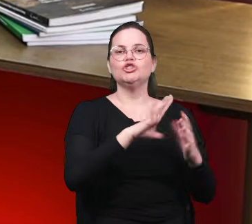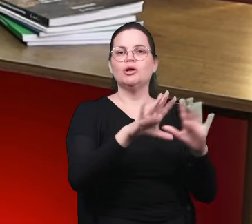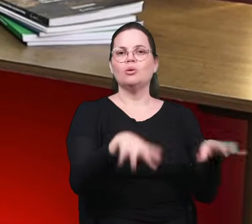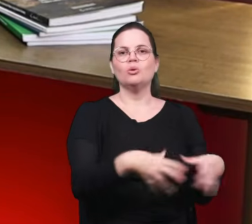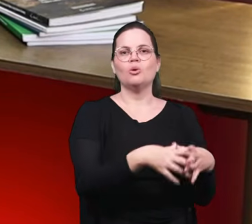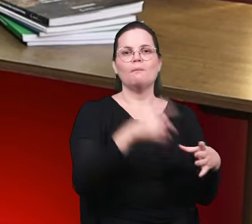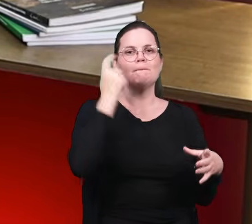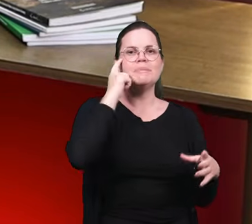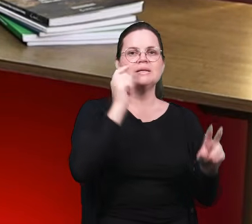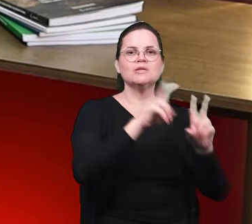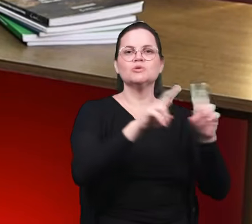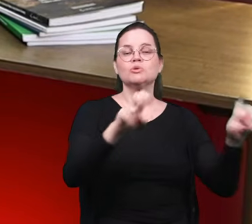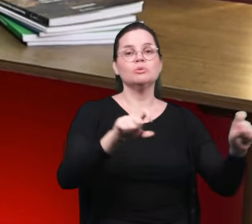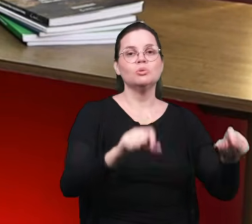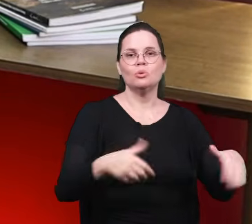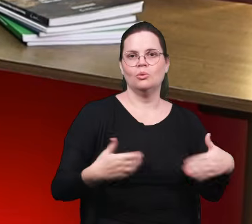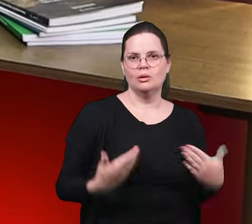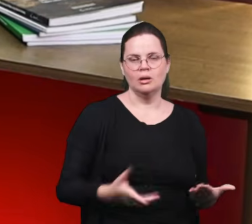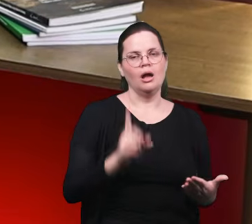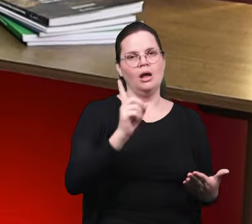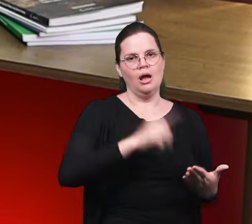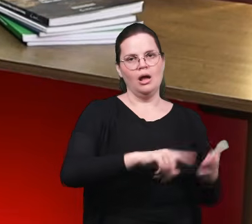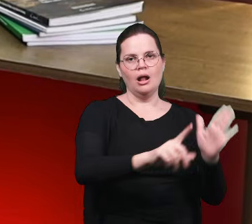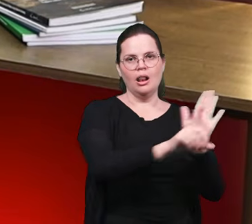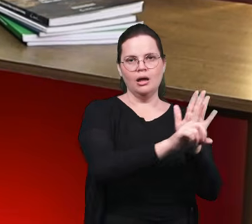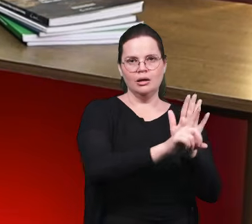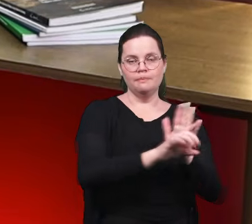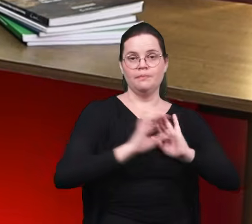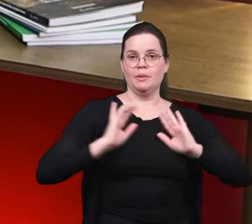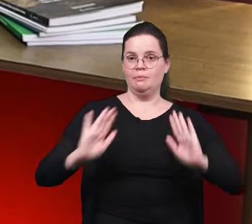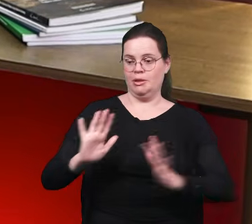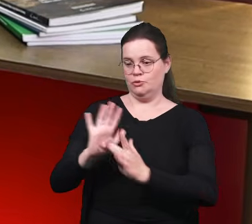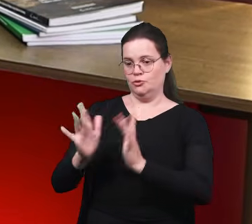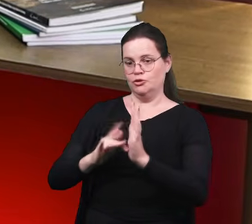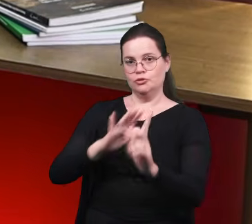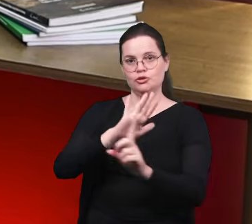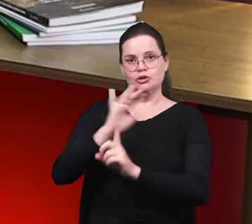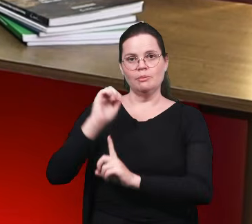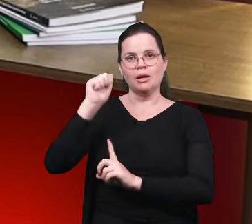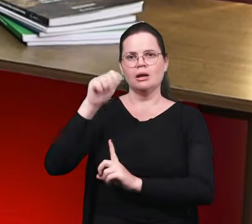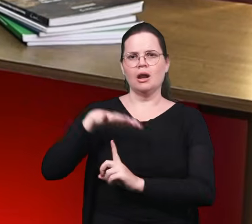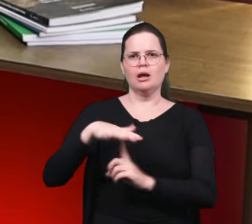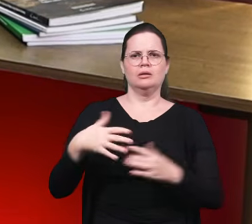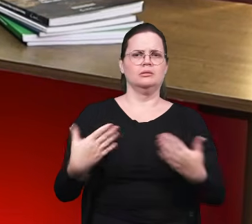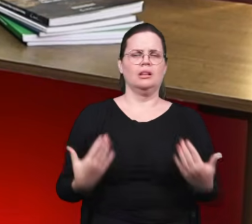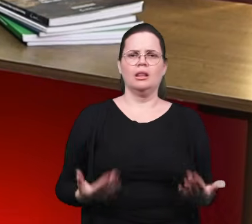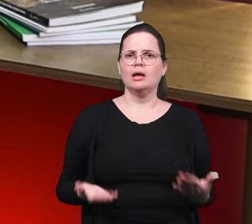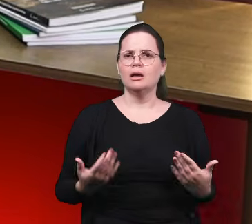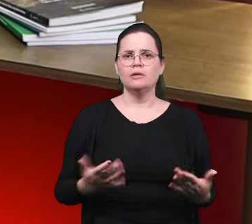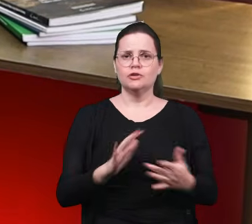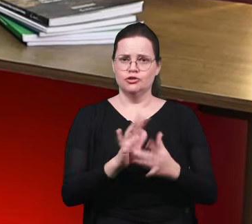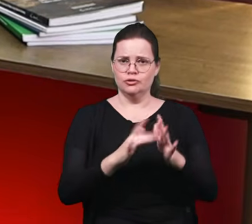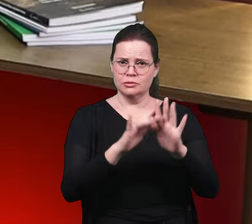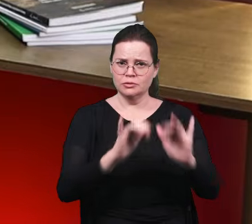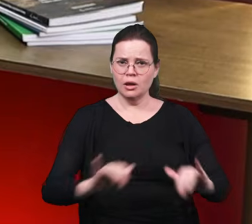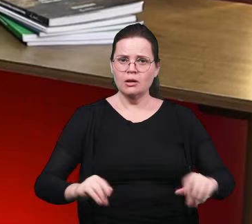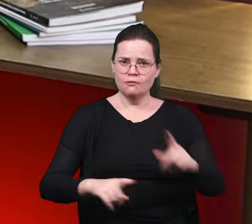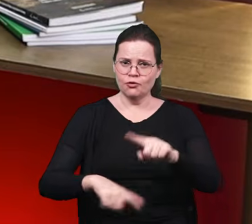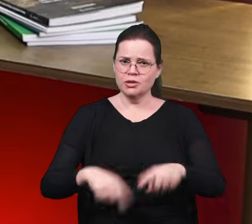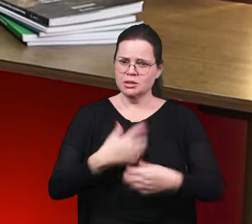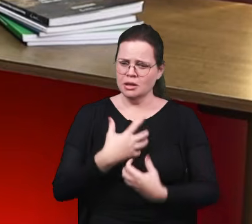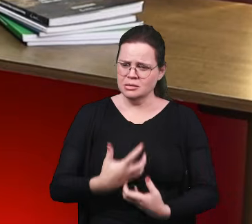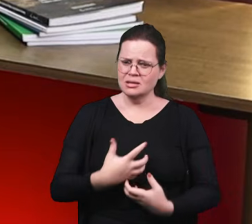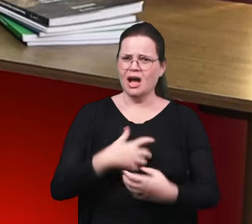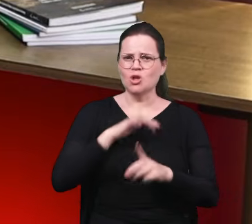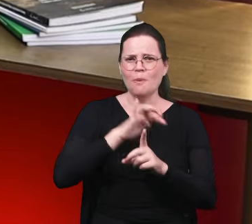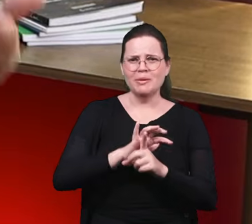graça. Então o chamado de Jesus, ele é diferente, né? Ele é leve, né? Vinde a mim, todos vós que estáis cansados e